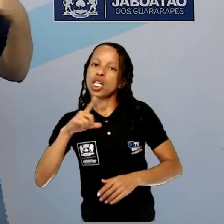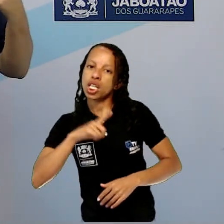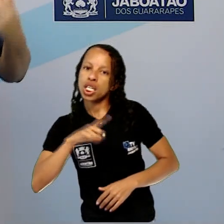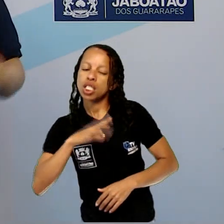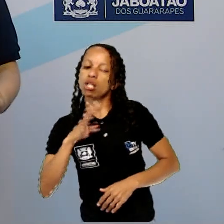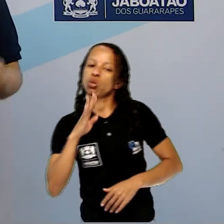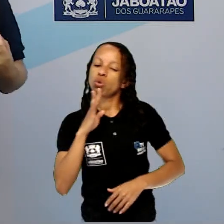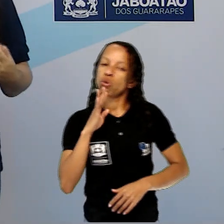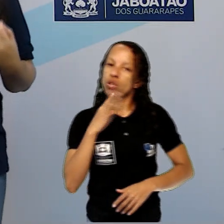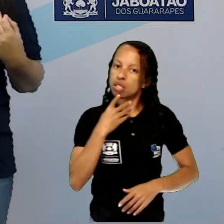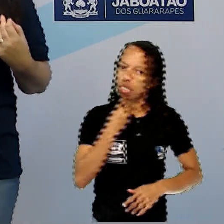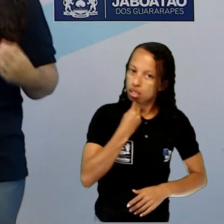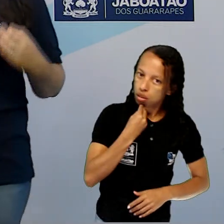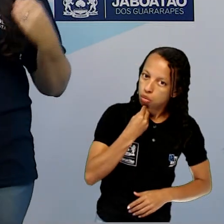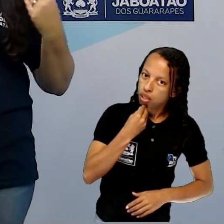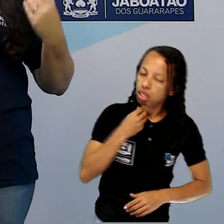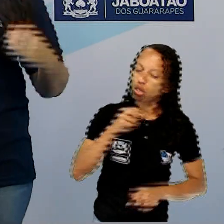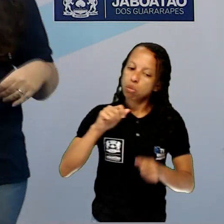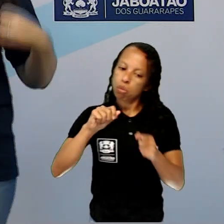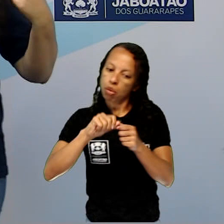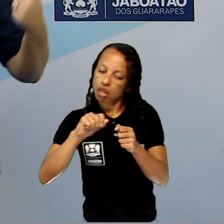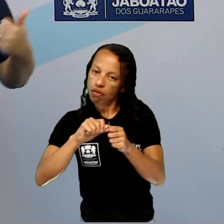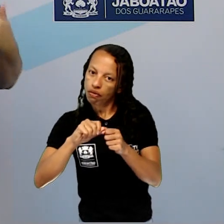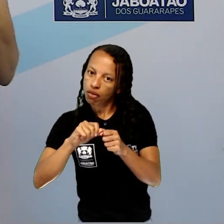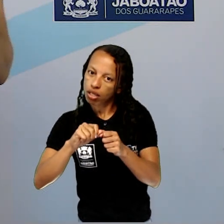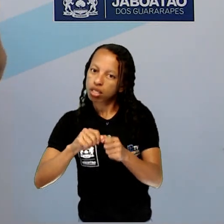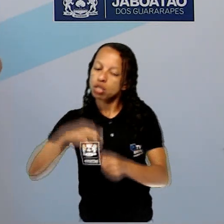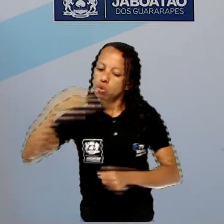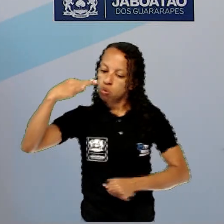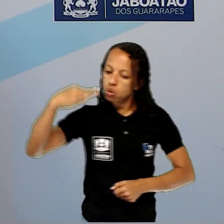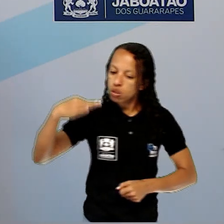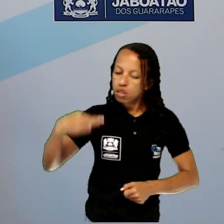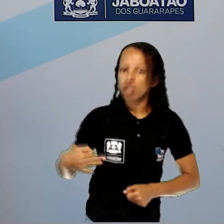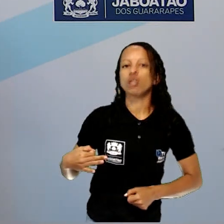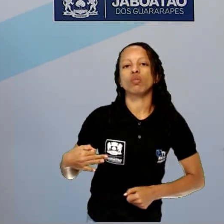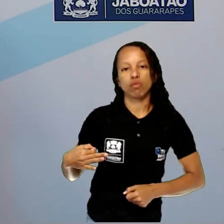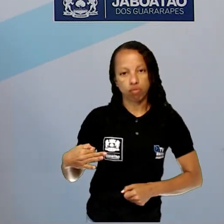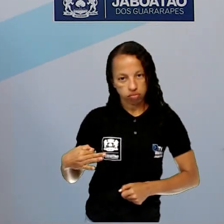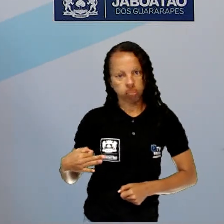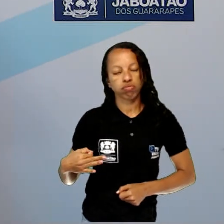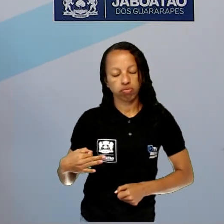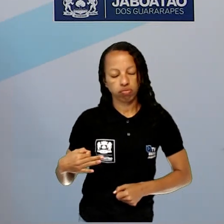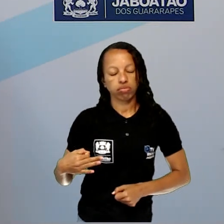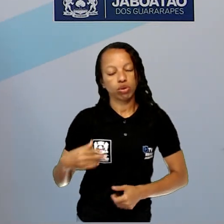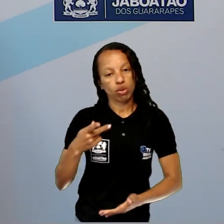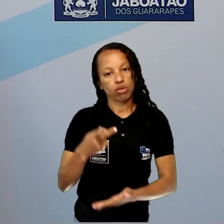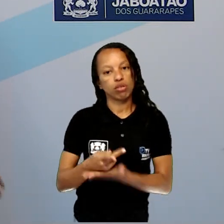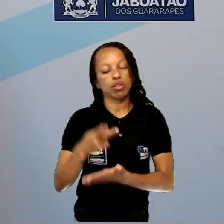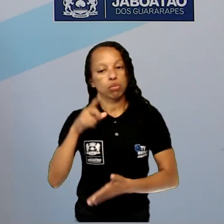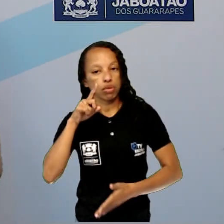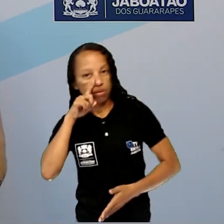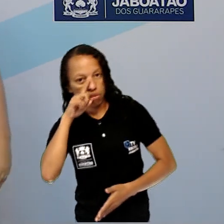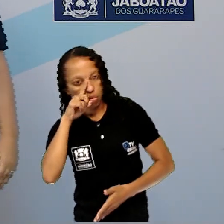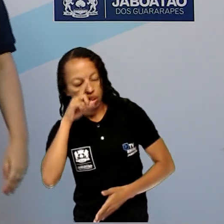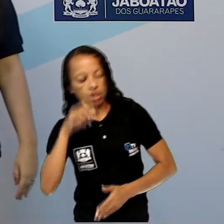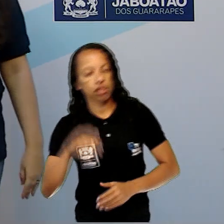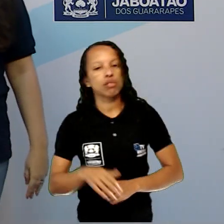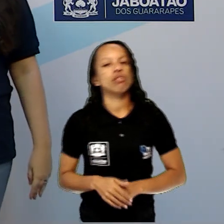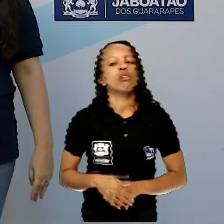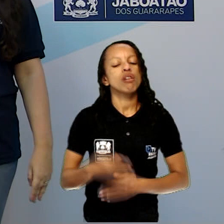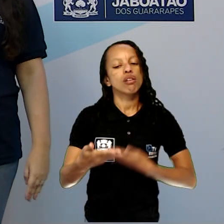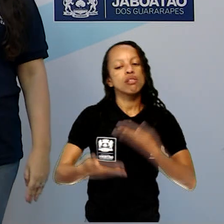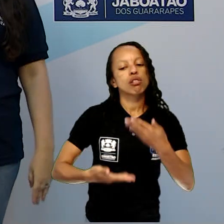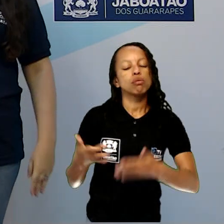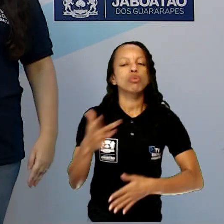para agir nessas situações de risco, de segurança e de atendimento à saúde. E, por